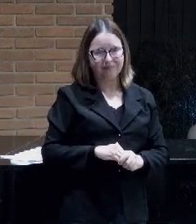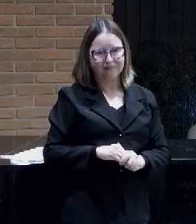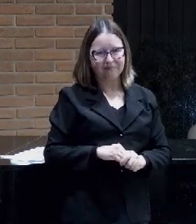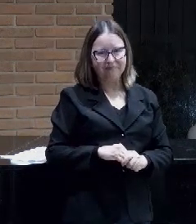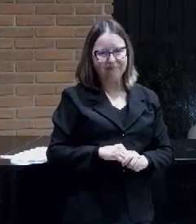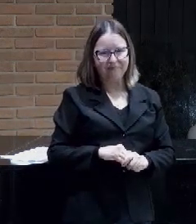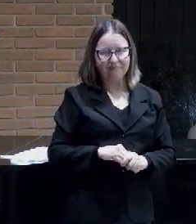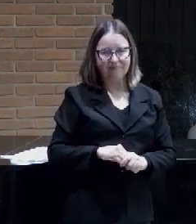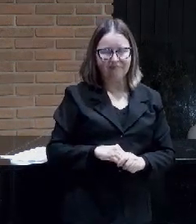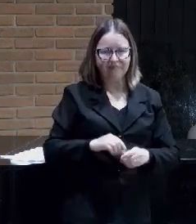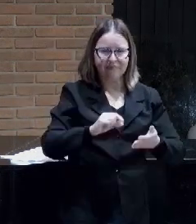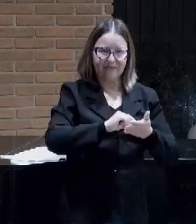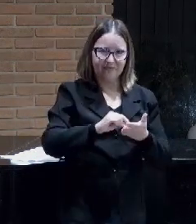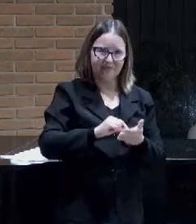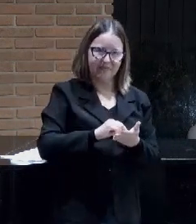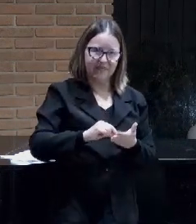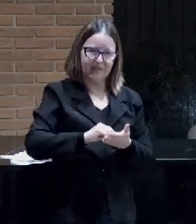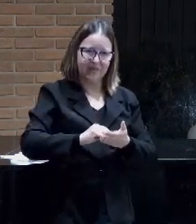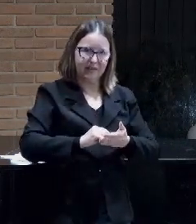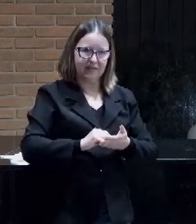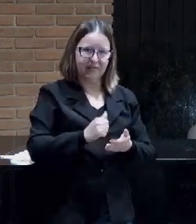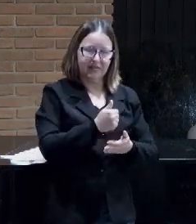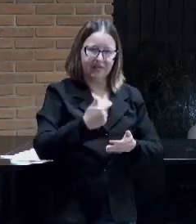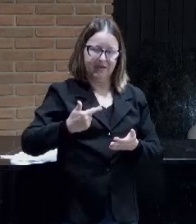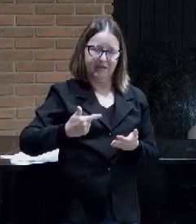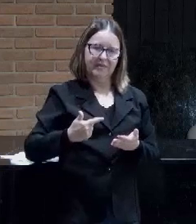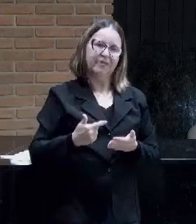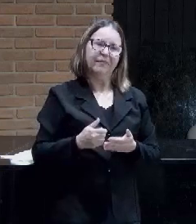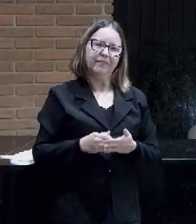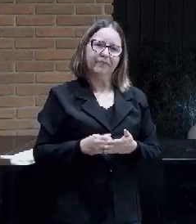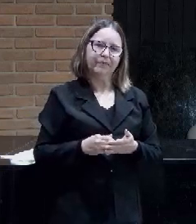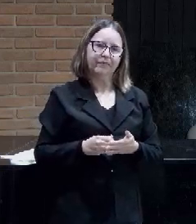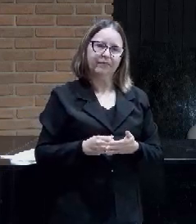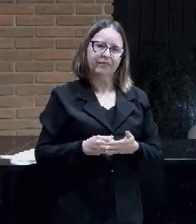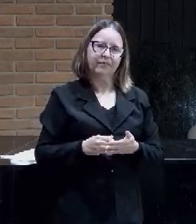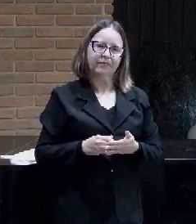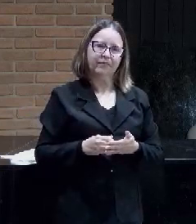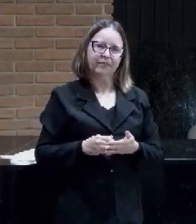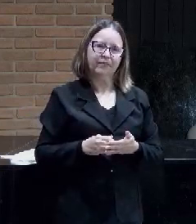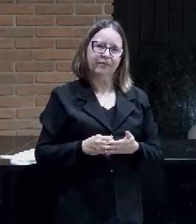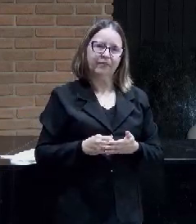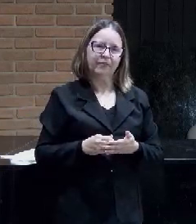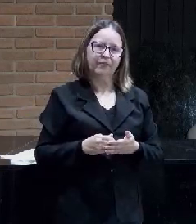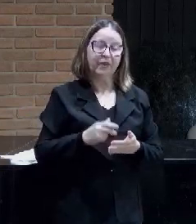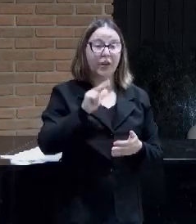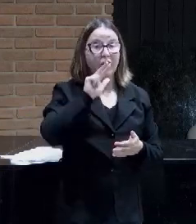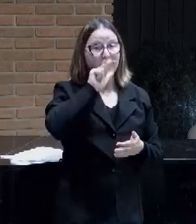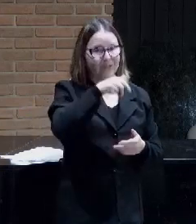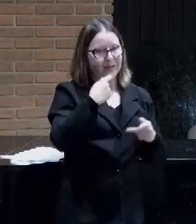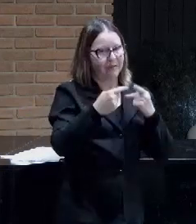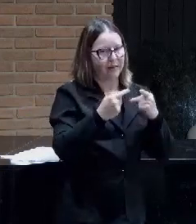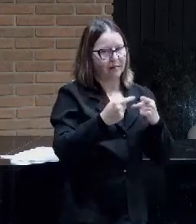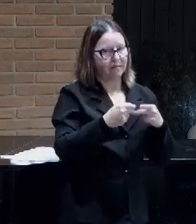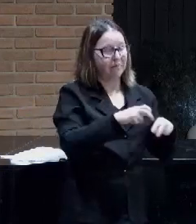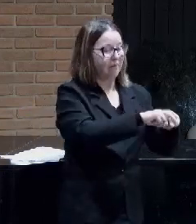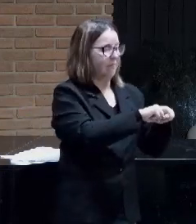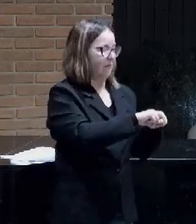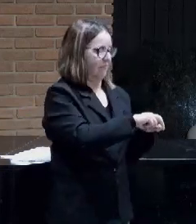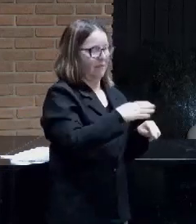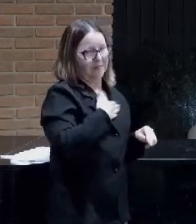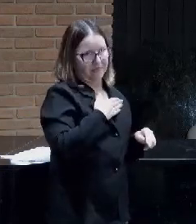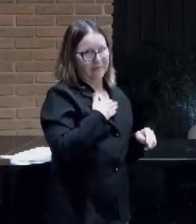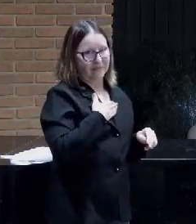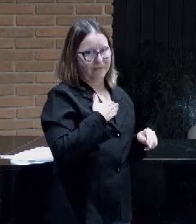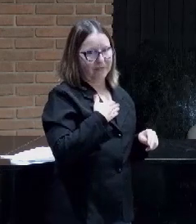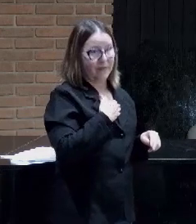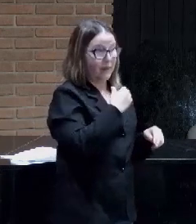Aqui no verso 12, Jonas fala assim, porque eu sei que por minha causa esta grande tempestade caiu sobre vocês. Tem uma coisa